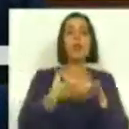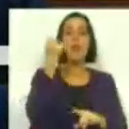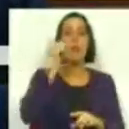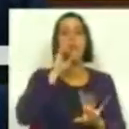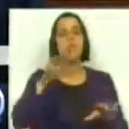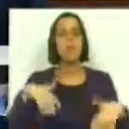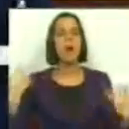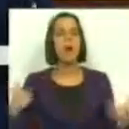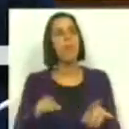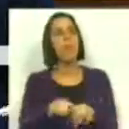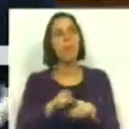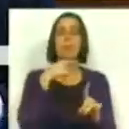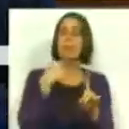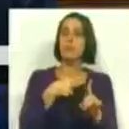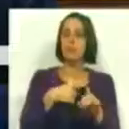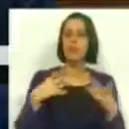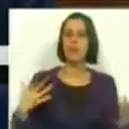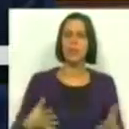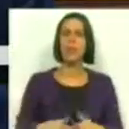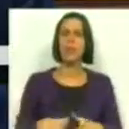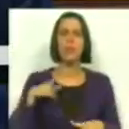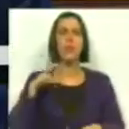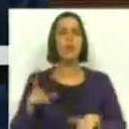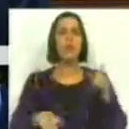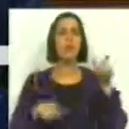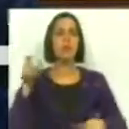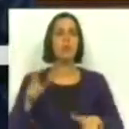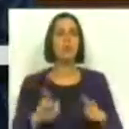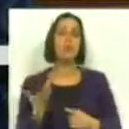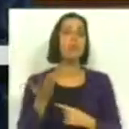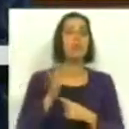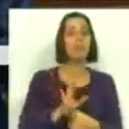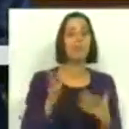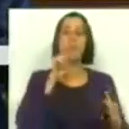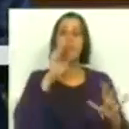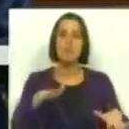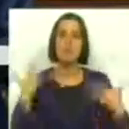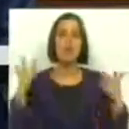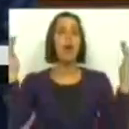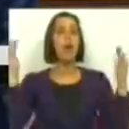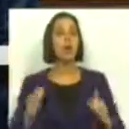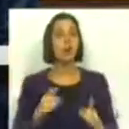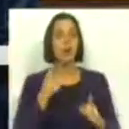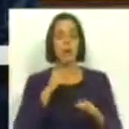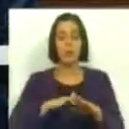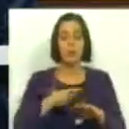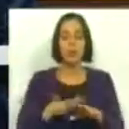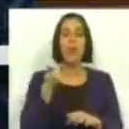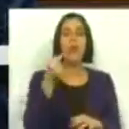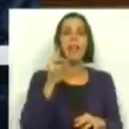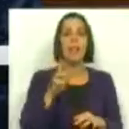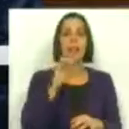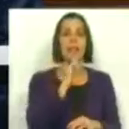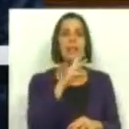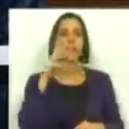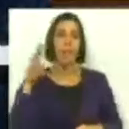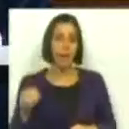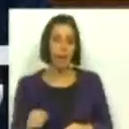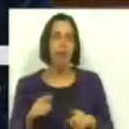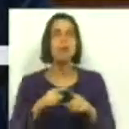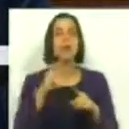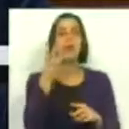conseguido pode ser considerado positivo para os portugueses. Por exemplo, foi possível reduzir a sobretaxa extraordinária em sede de